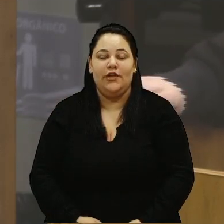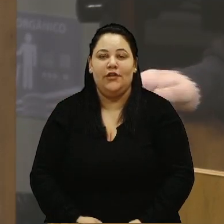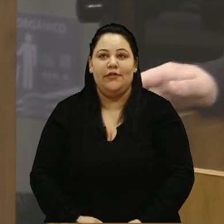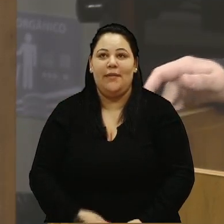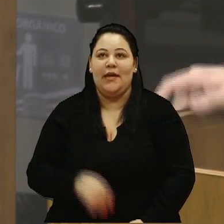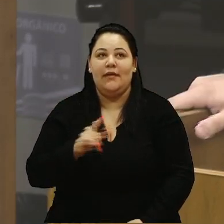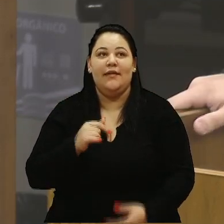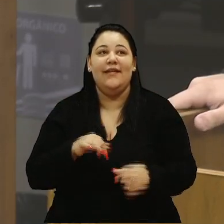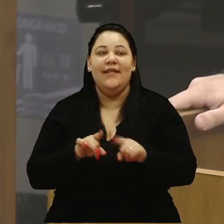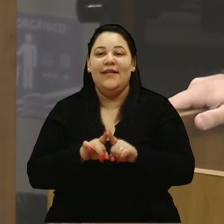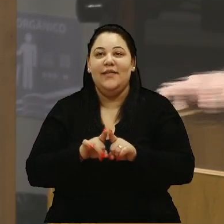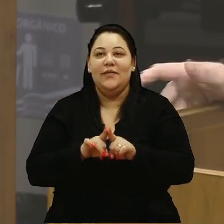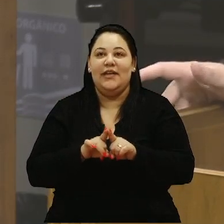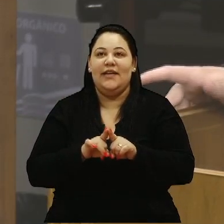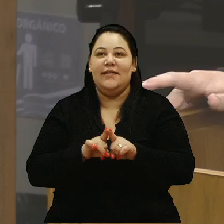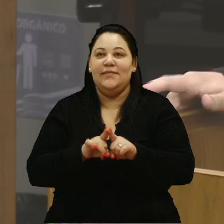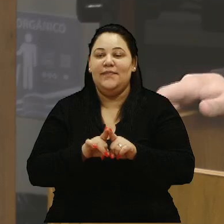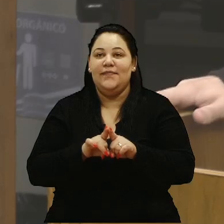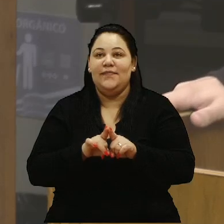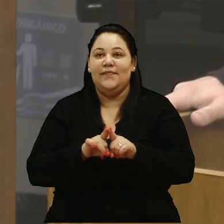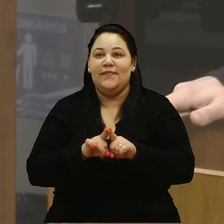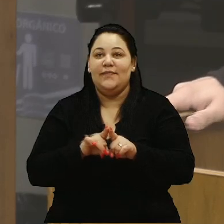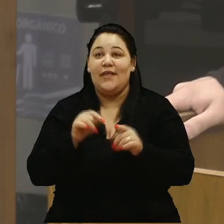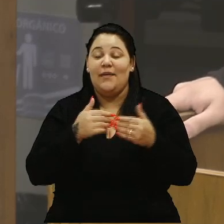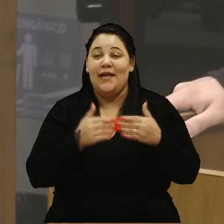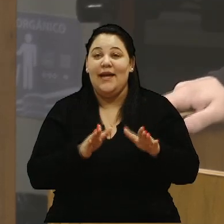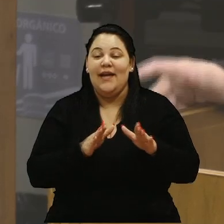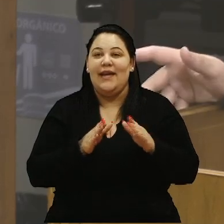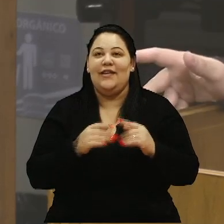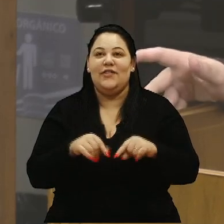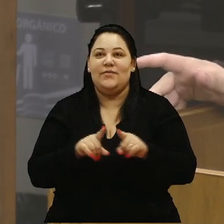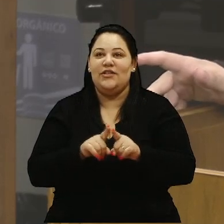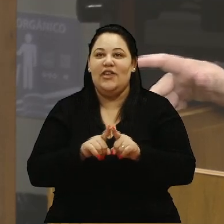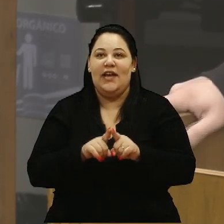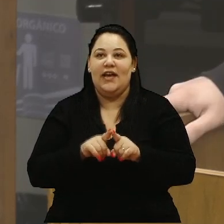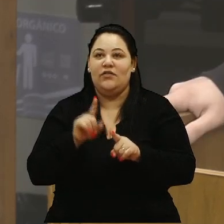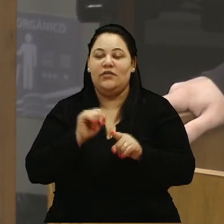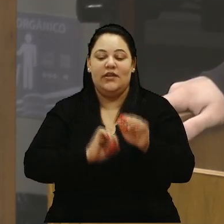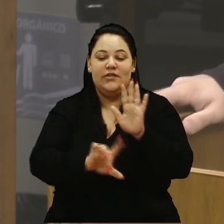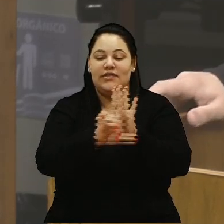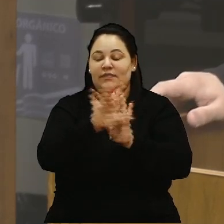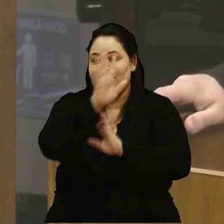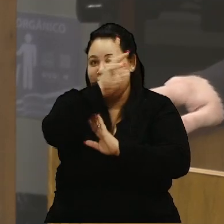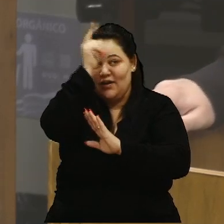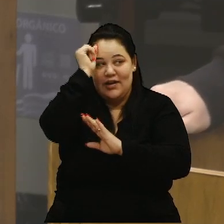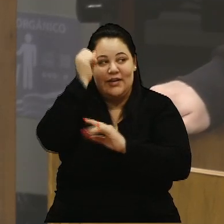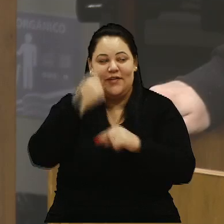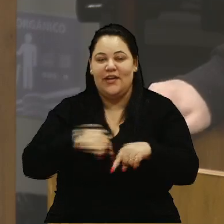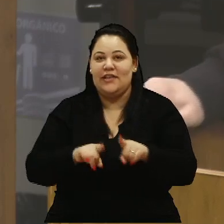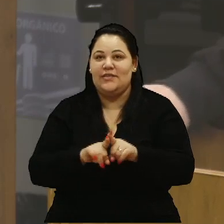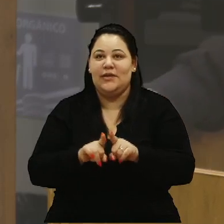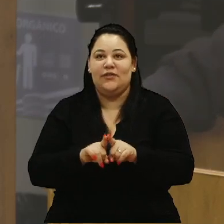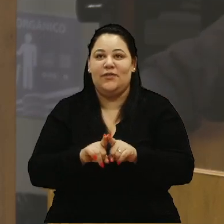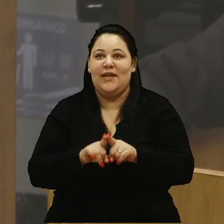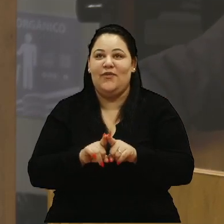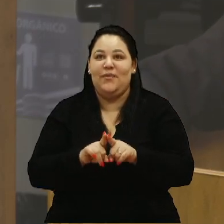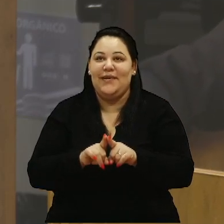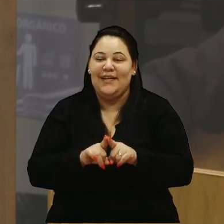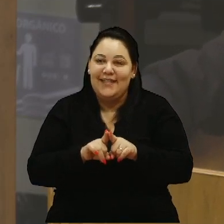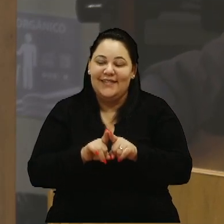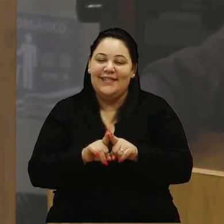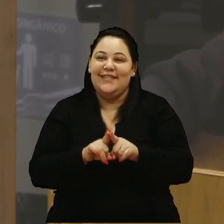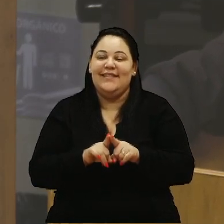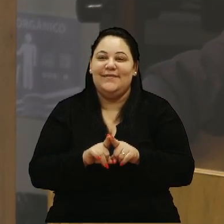licença pelo prazo de 30 dias por uma disposição da lei orgânica, não por uma vontade exclusiva minha.